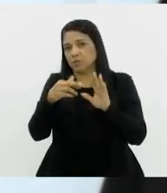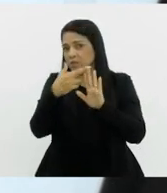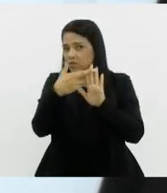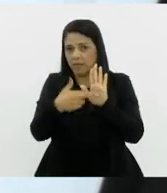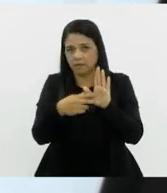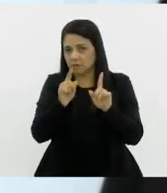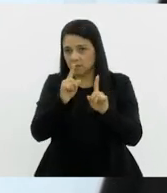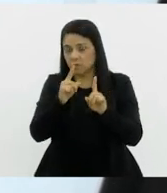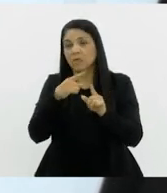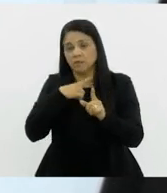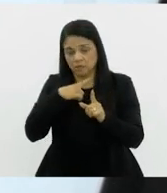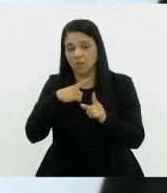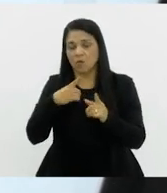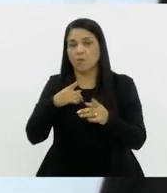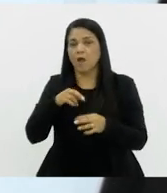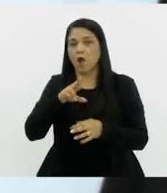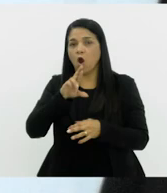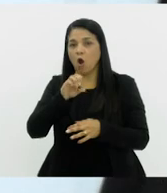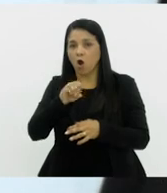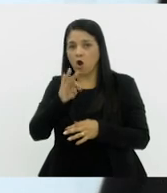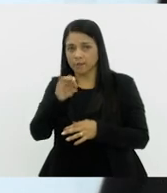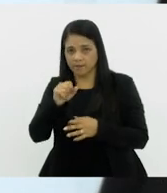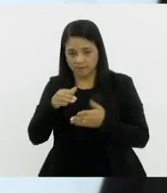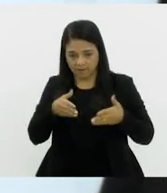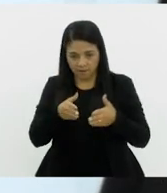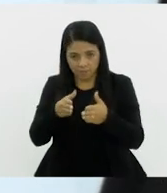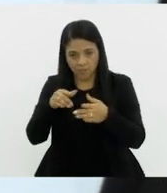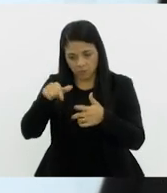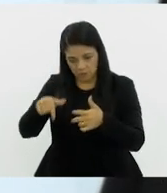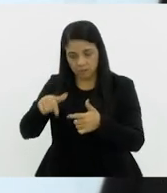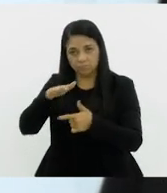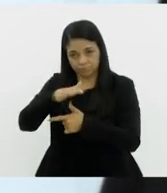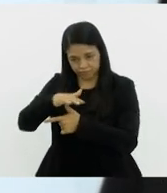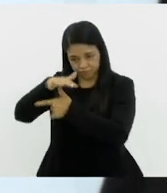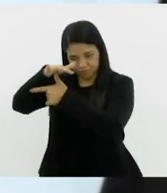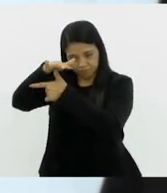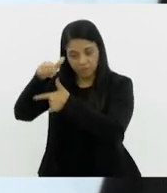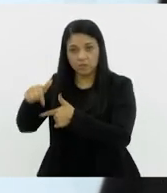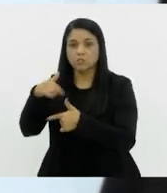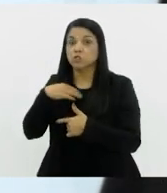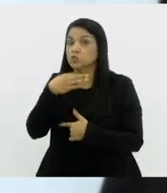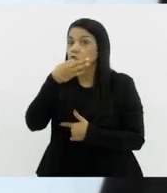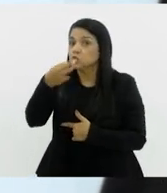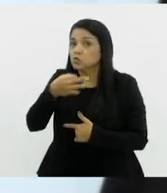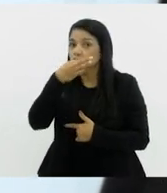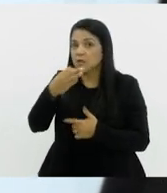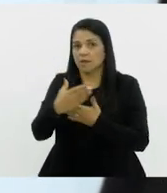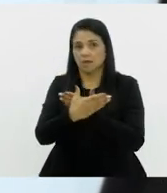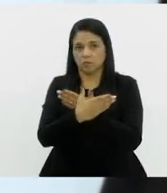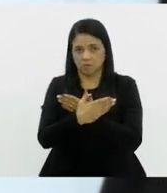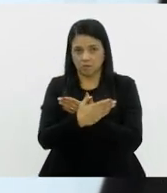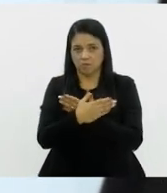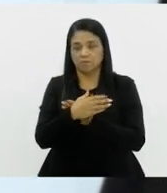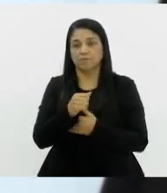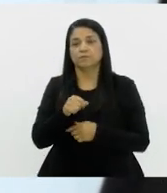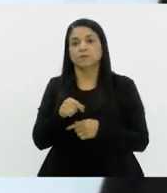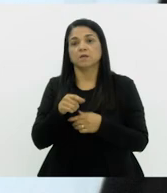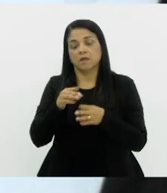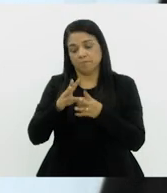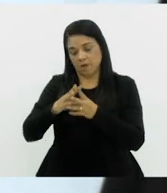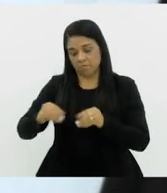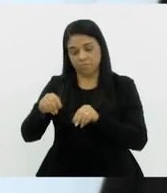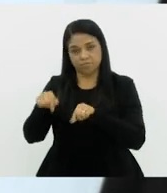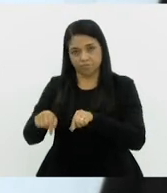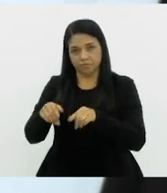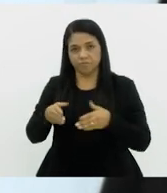passa exatamente ali em cima e é o que, muitas vezes, a gente cumpre. Então, a gente sugere à autoridade aeronáutica a eliminação desse trecho entre essas duas posições. E